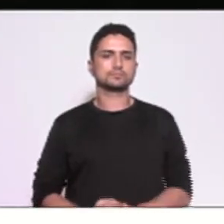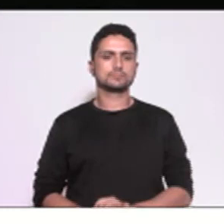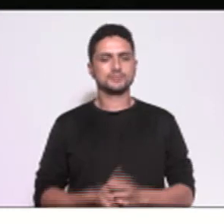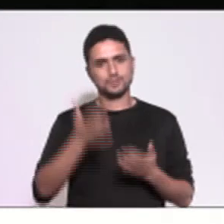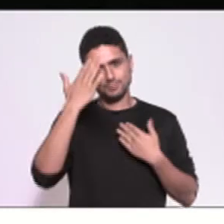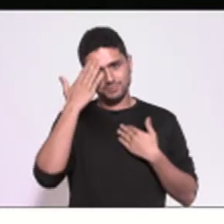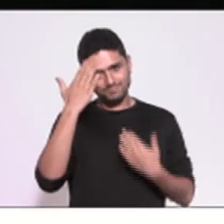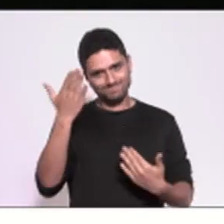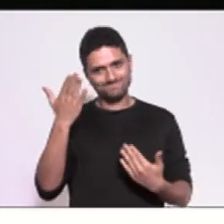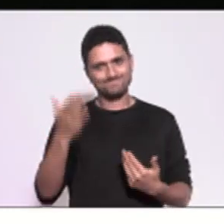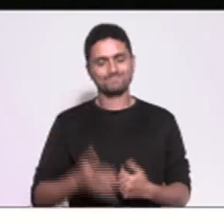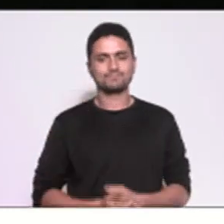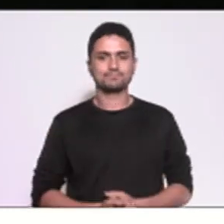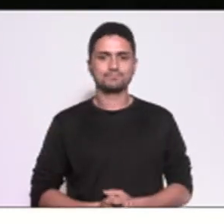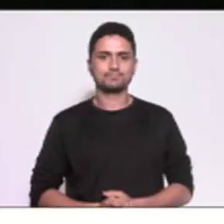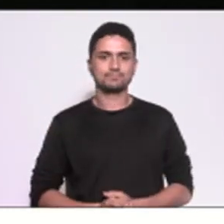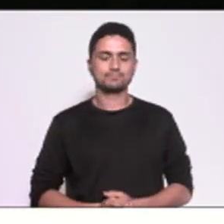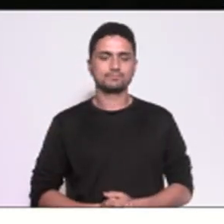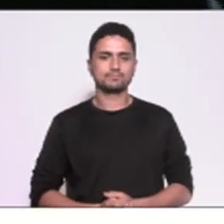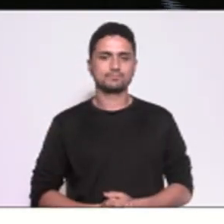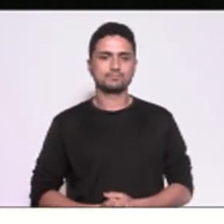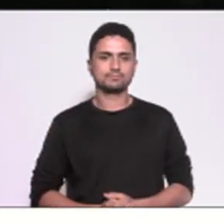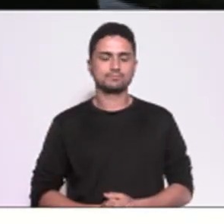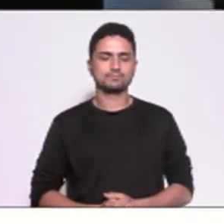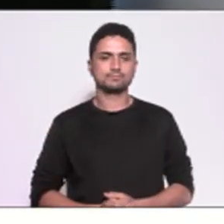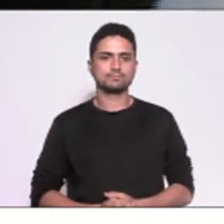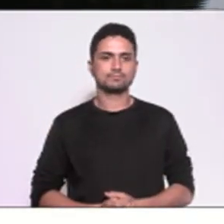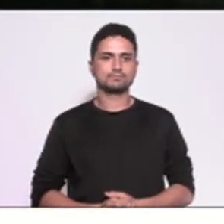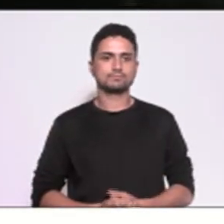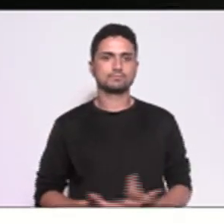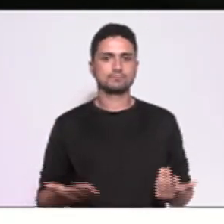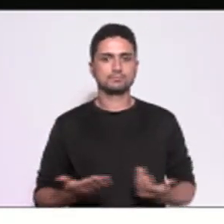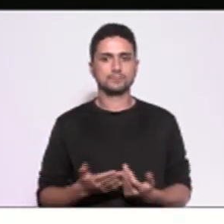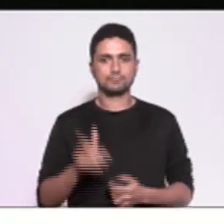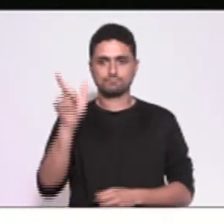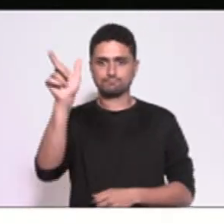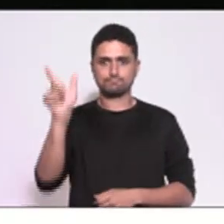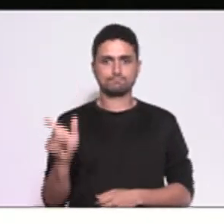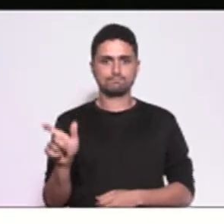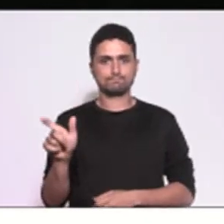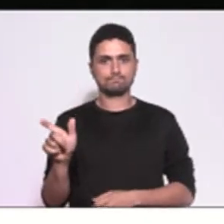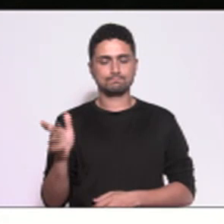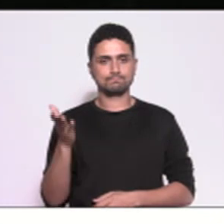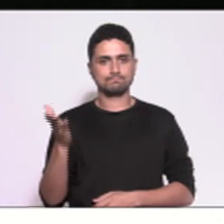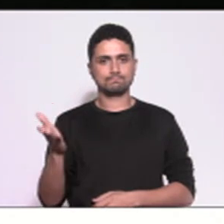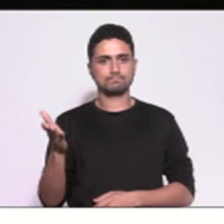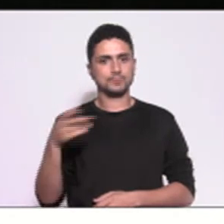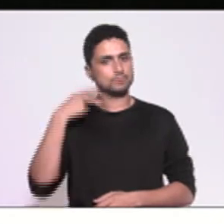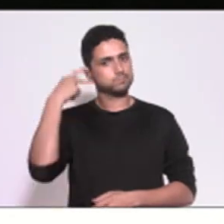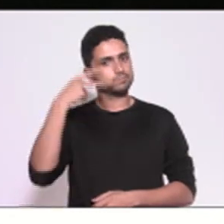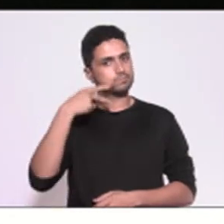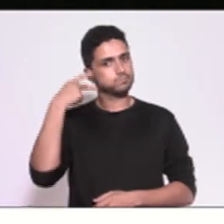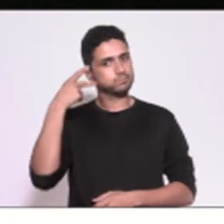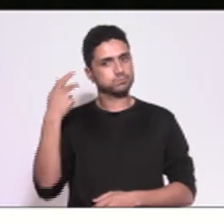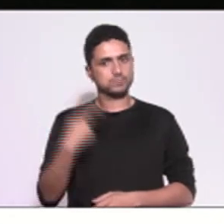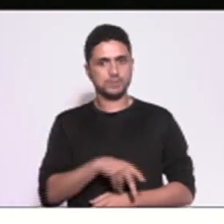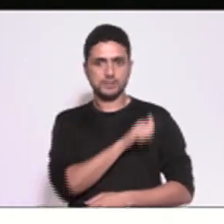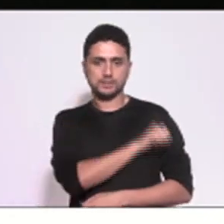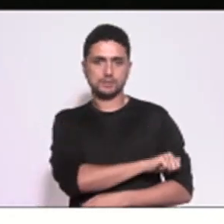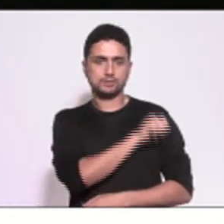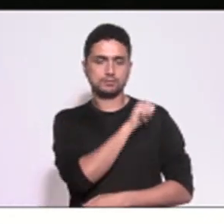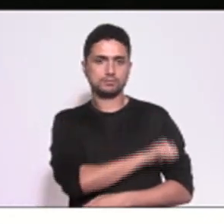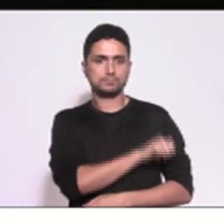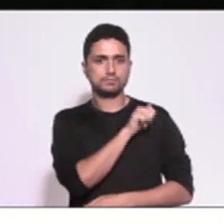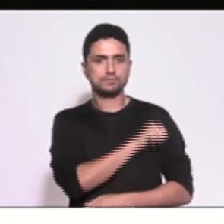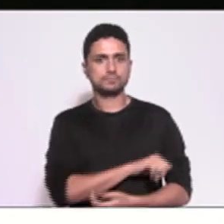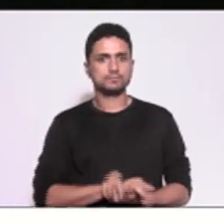Obrigado, Arnon. Gostaria de passar a palavra para o vereador da cidade do Rio de Janeiro,